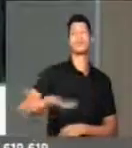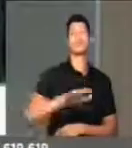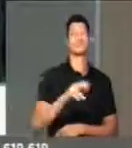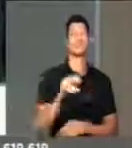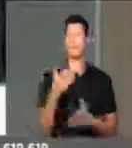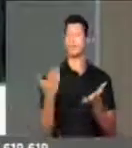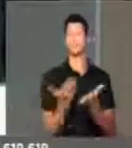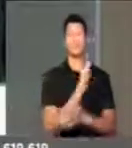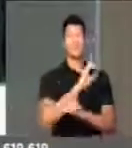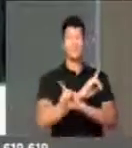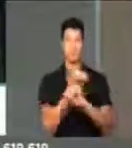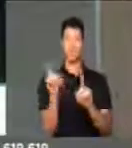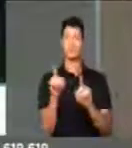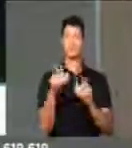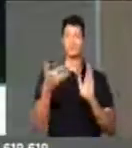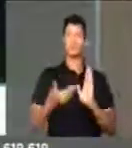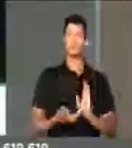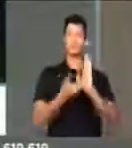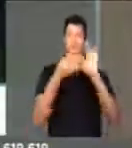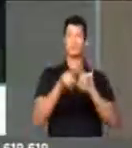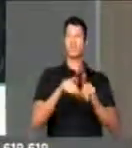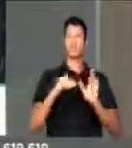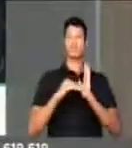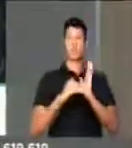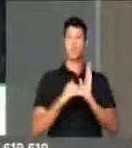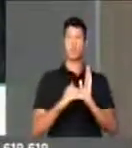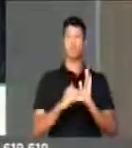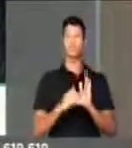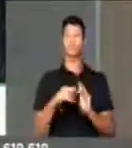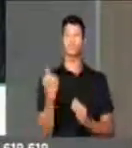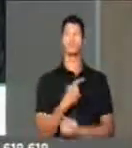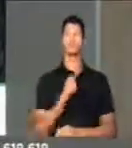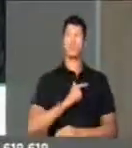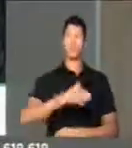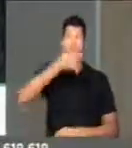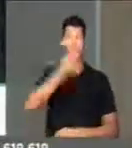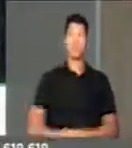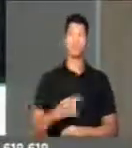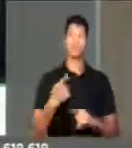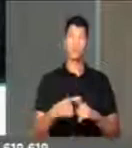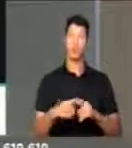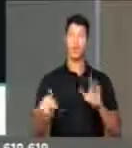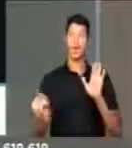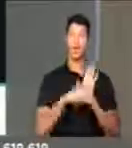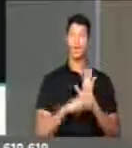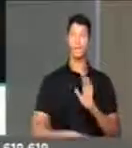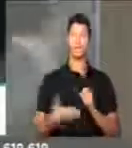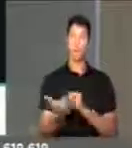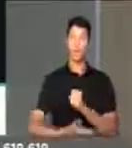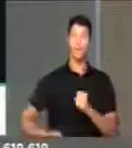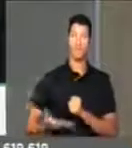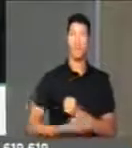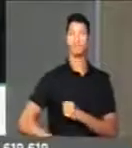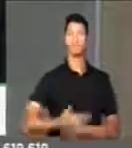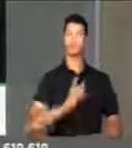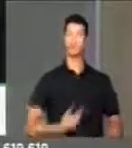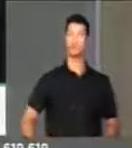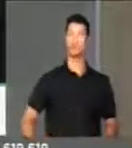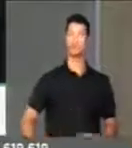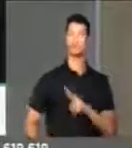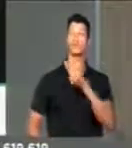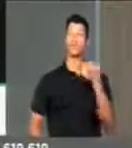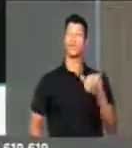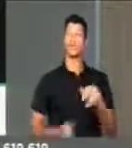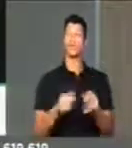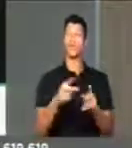não passarão, nem nessa casa, nem no Senado, temos certeza, porque a própria base desse governo